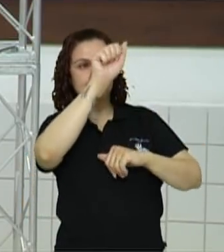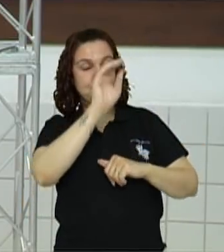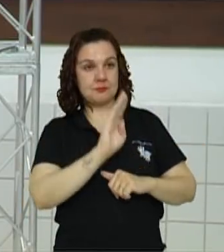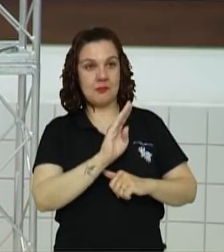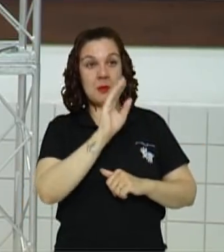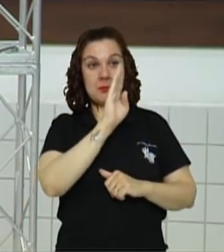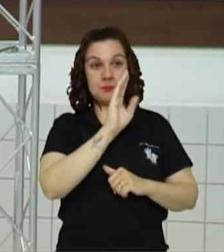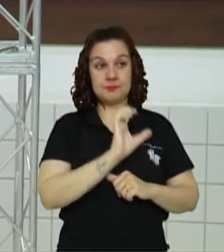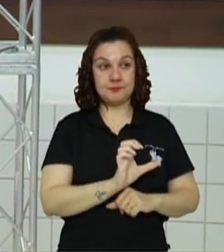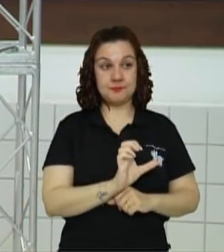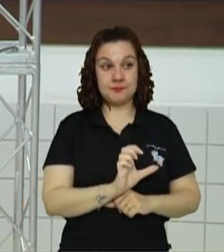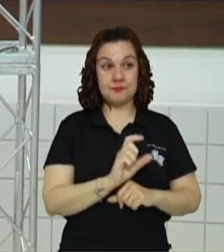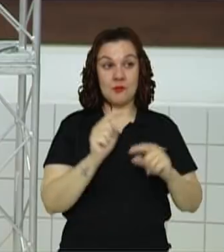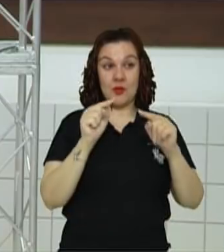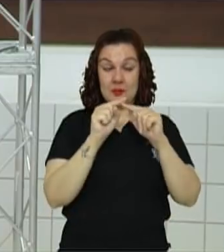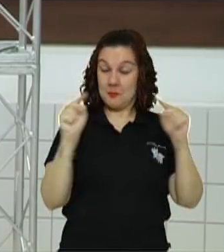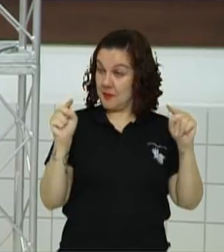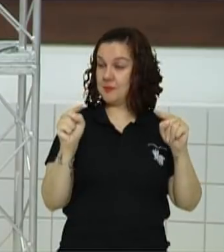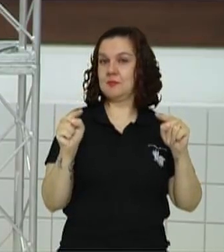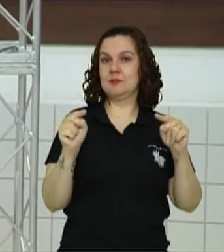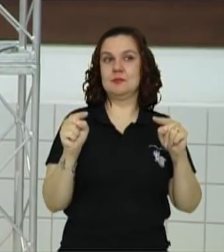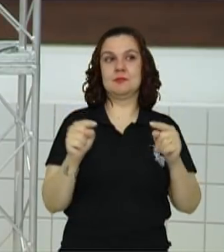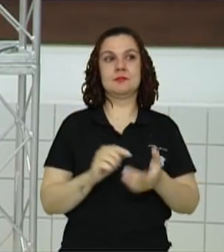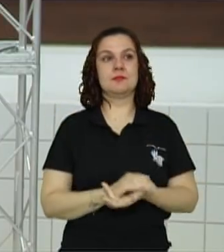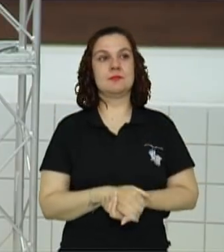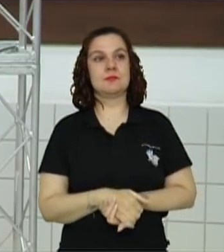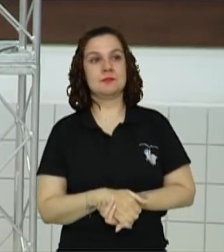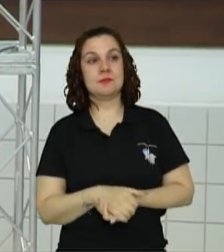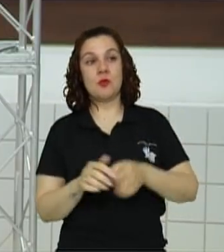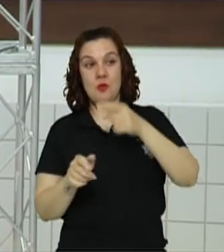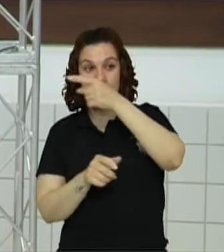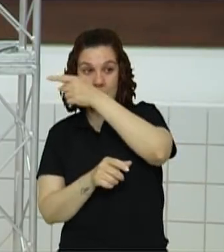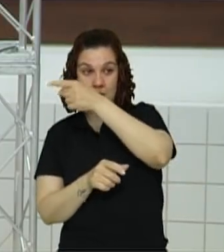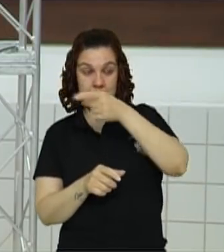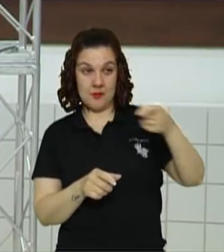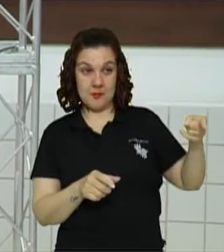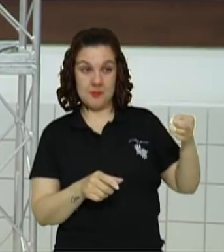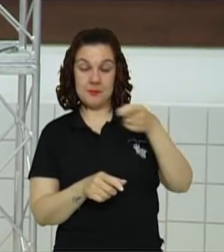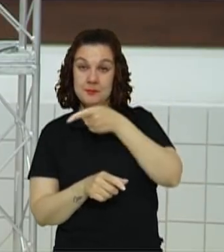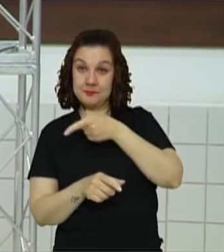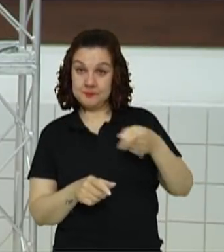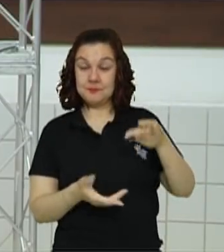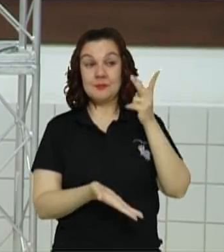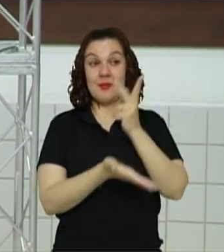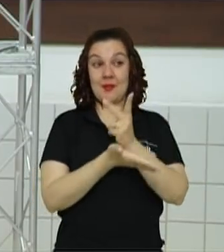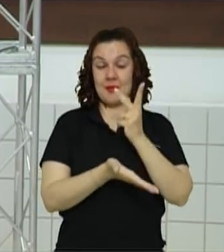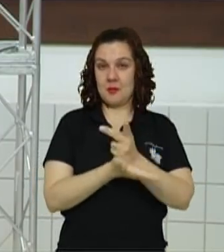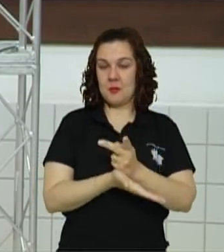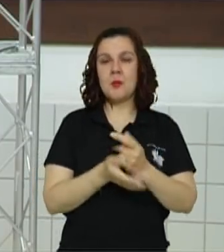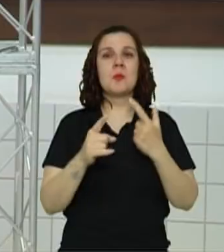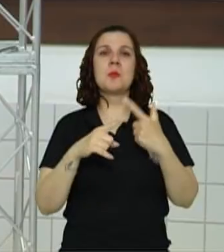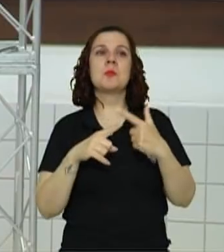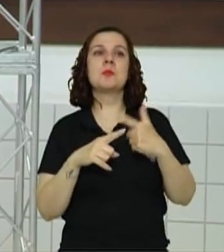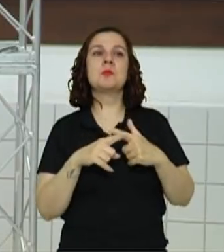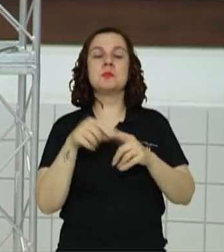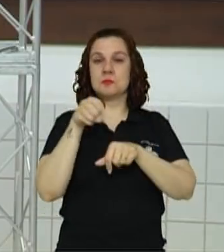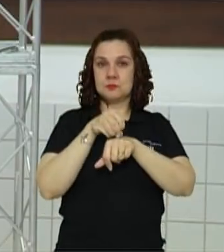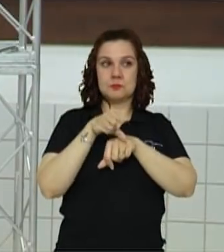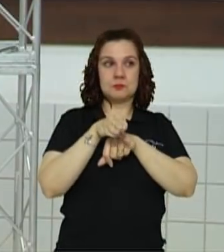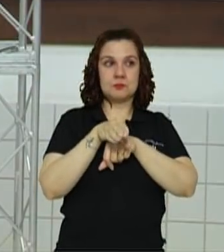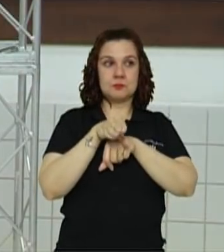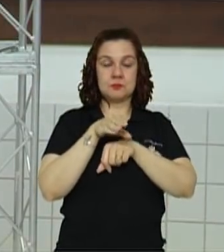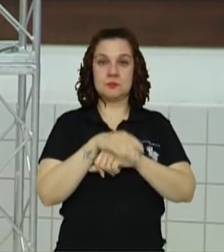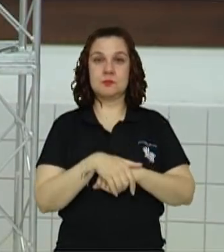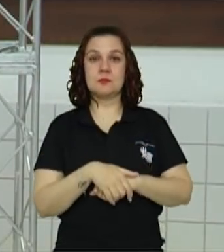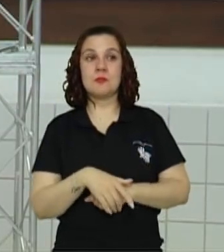e BC estão na mesma reta. DE e EF estão sempre na mesma reta. Por que eu recomendo isso? Eu